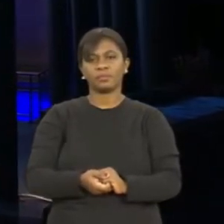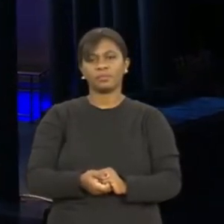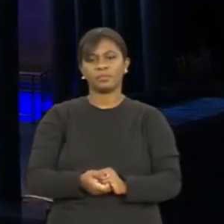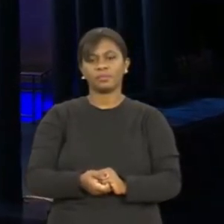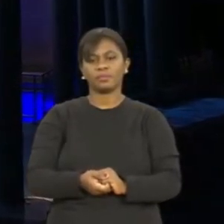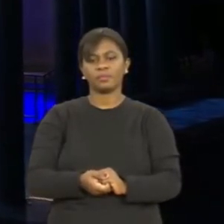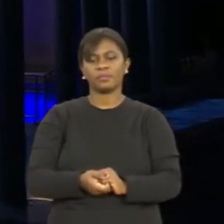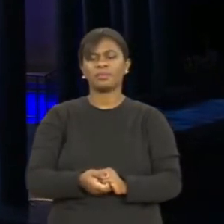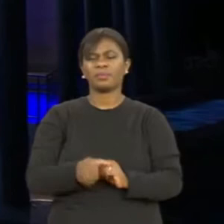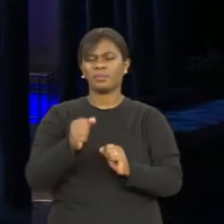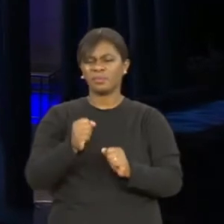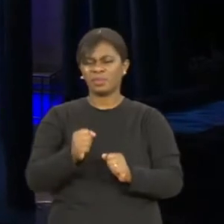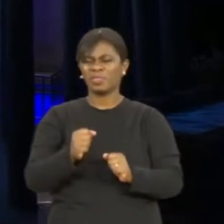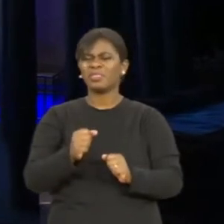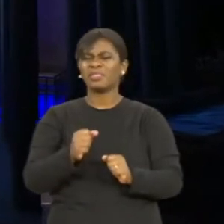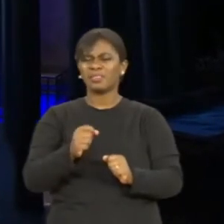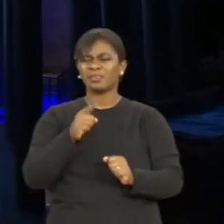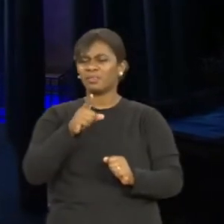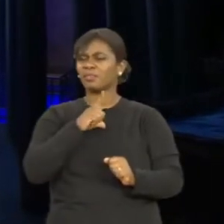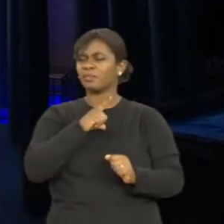Pode vir a luta que for,